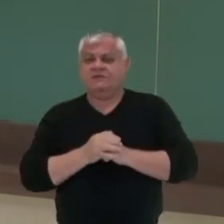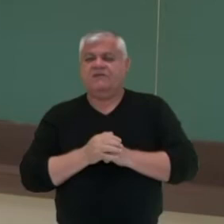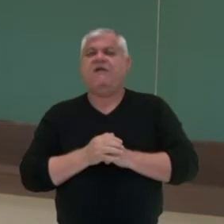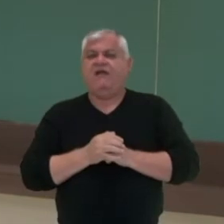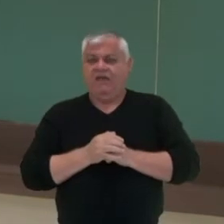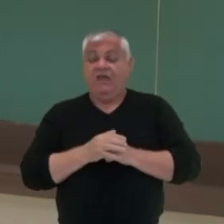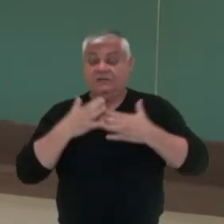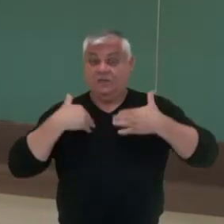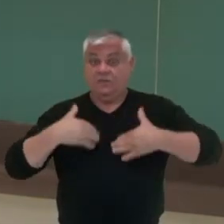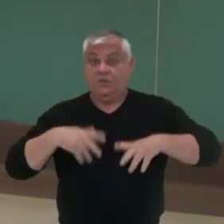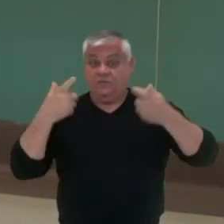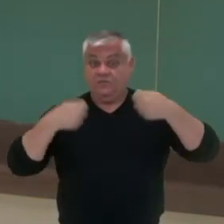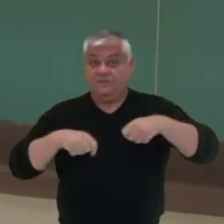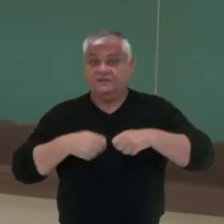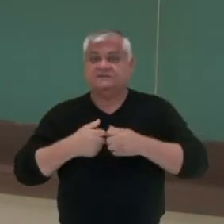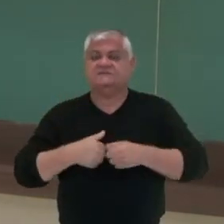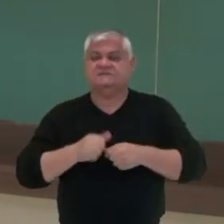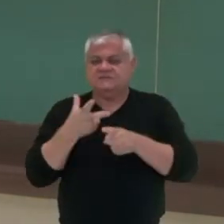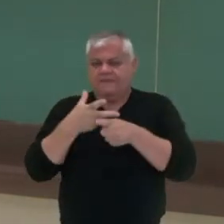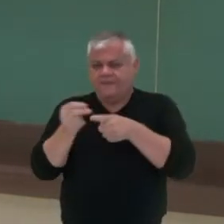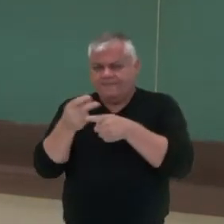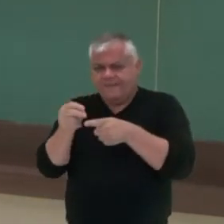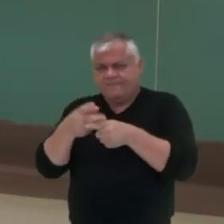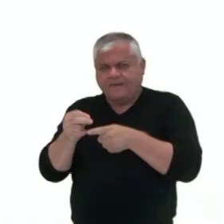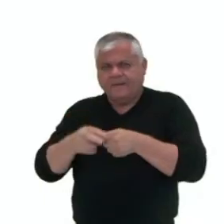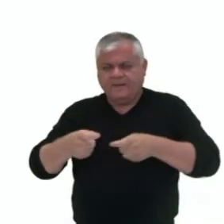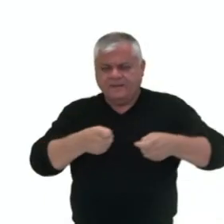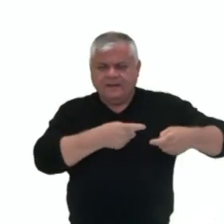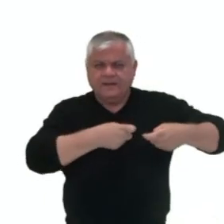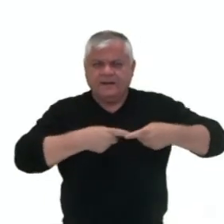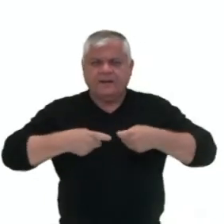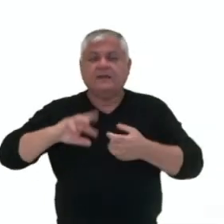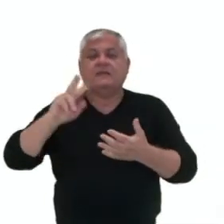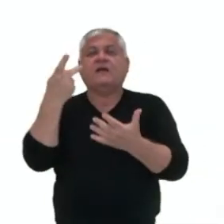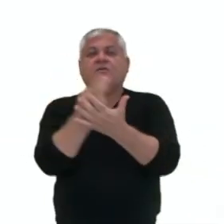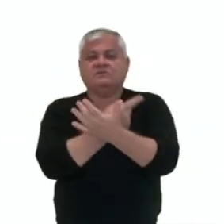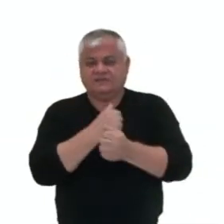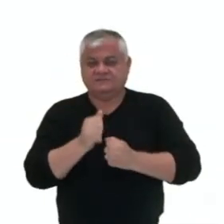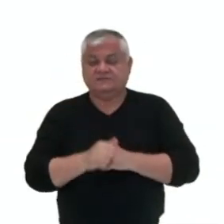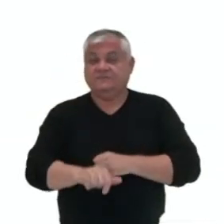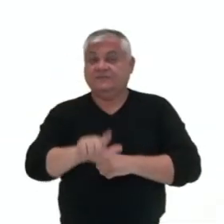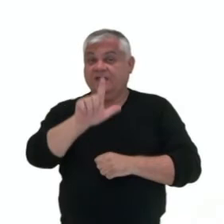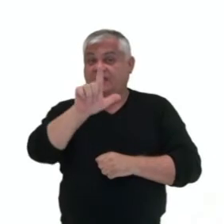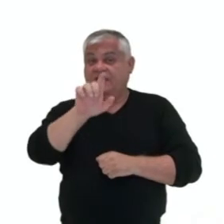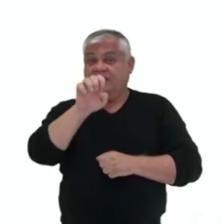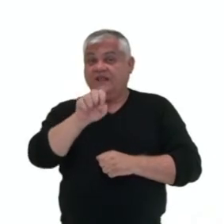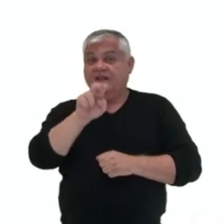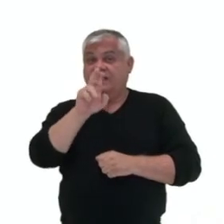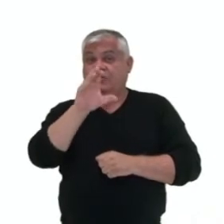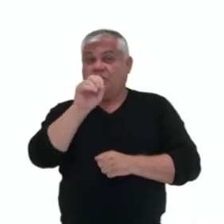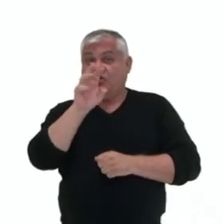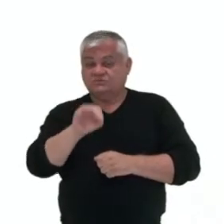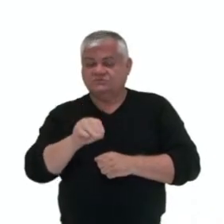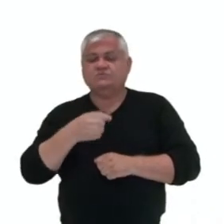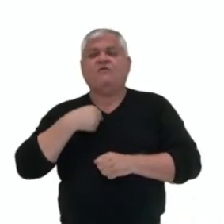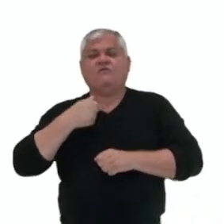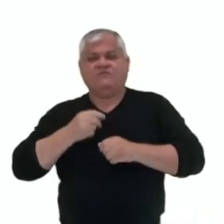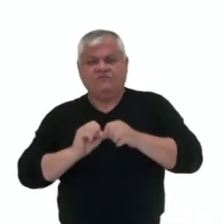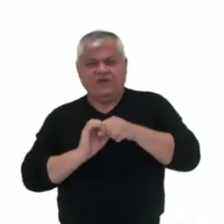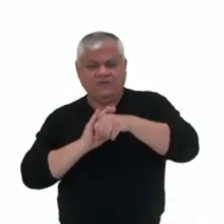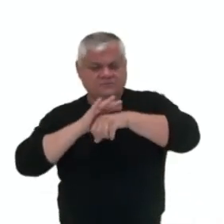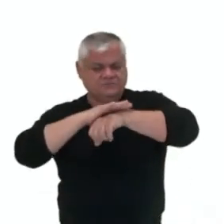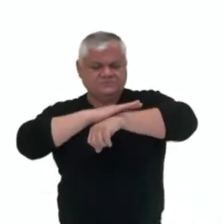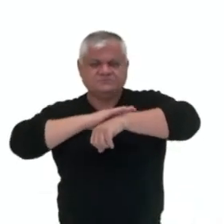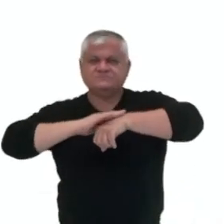corpo precisa eliminar ele. Então, o que acontece? Os leucócitos saem dos vasos sanguíneos, vão para os tecidos para